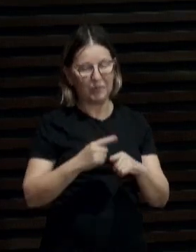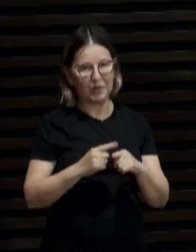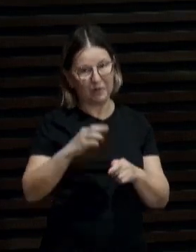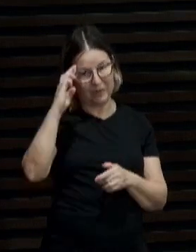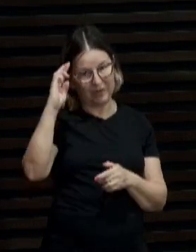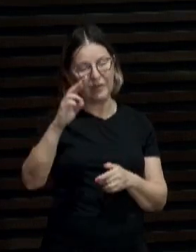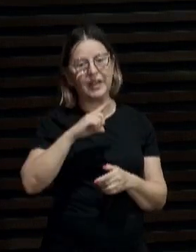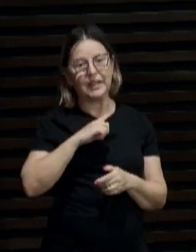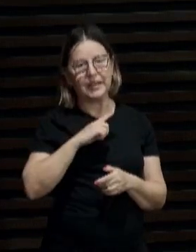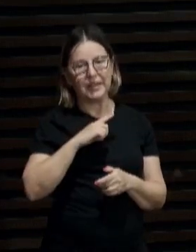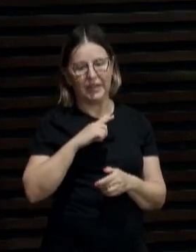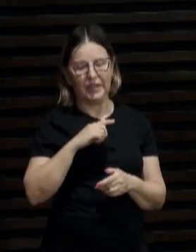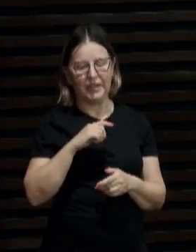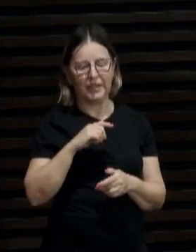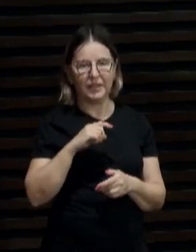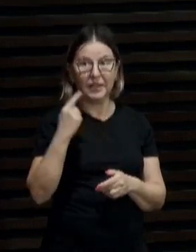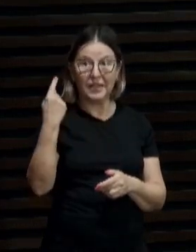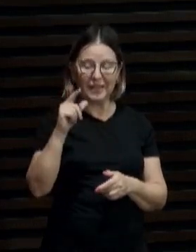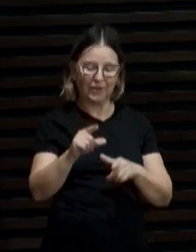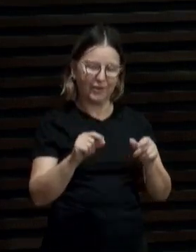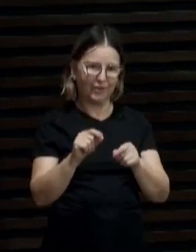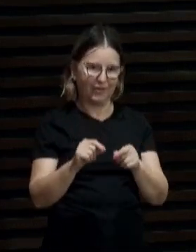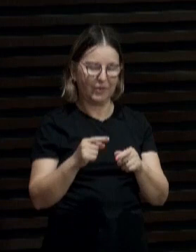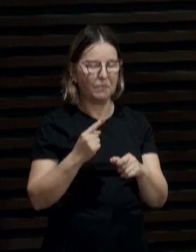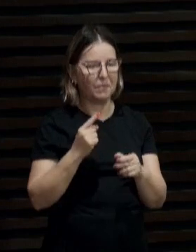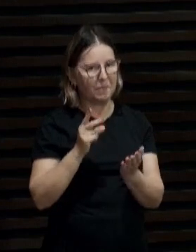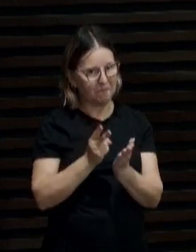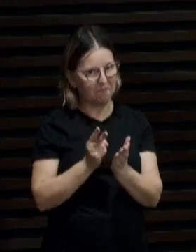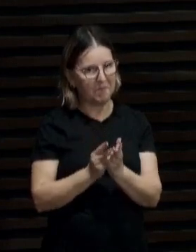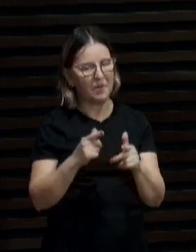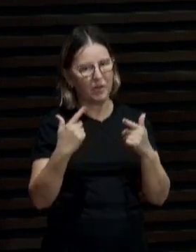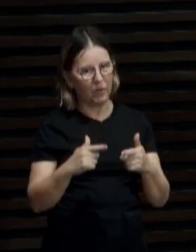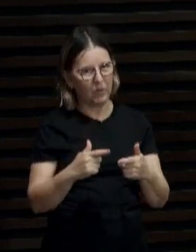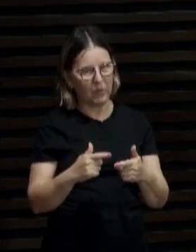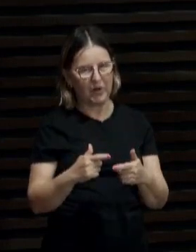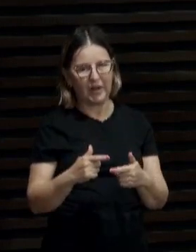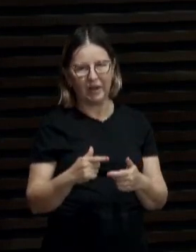terrível como esse. Ditas essas coisas, então nós vamos agora para o nosso boletim.